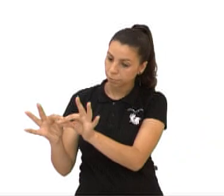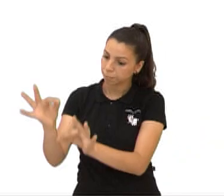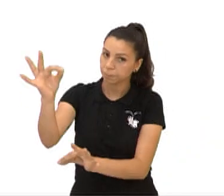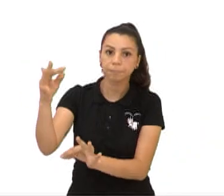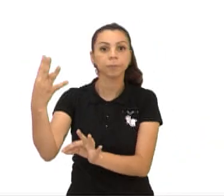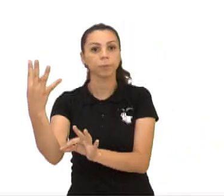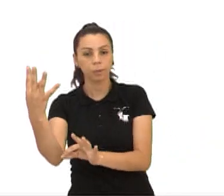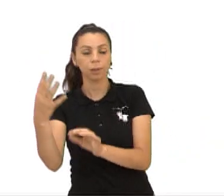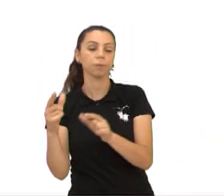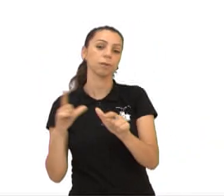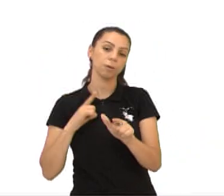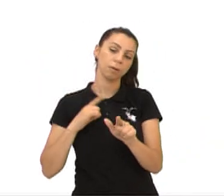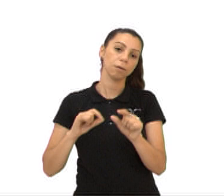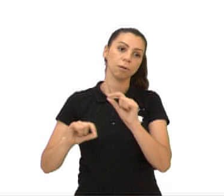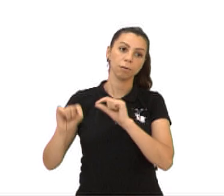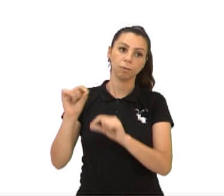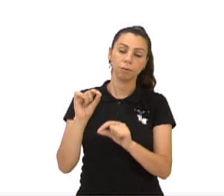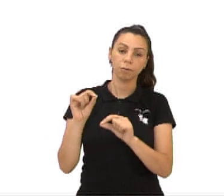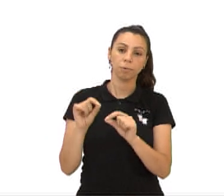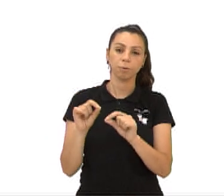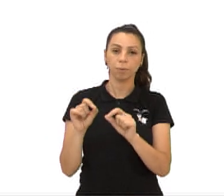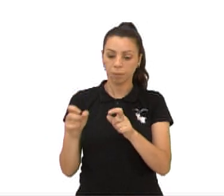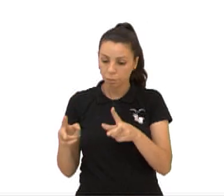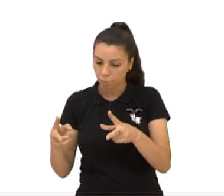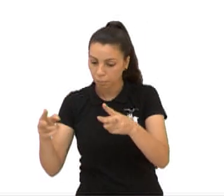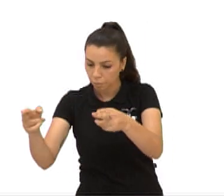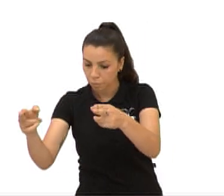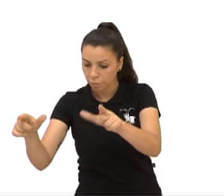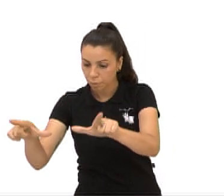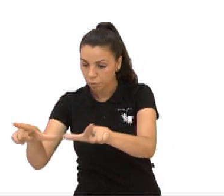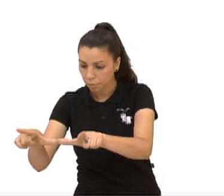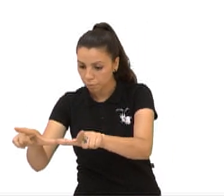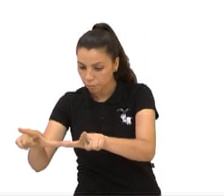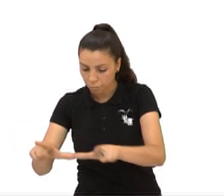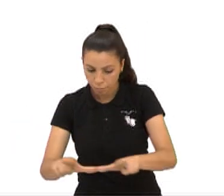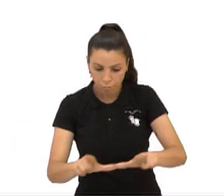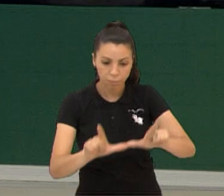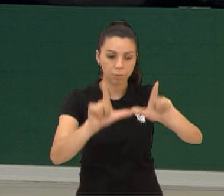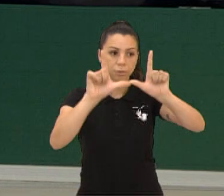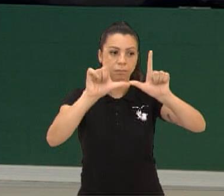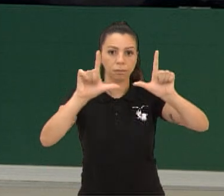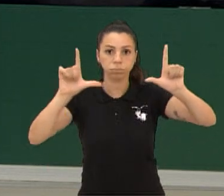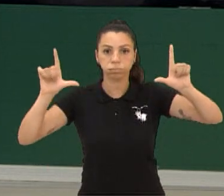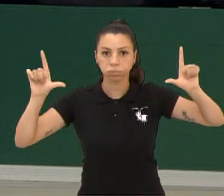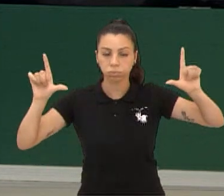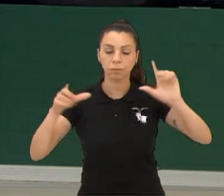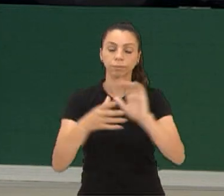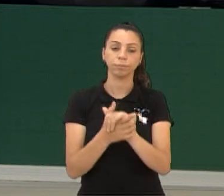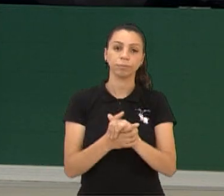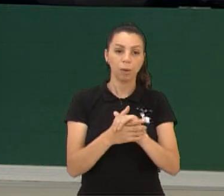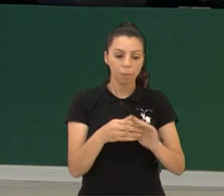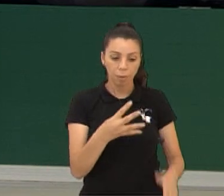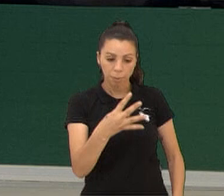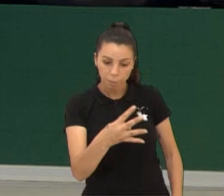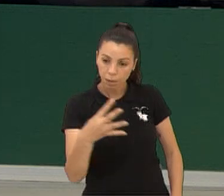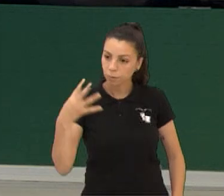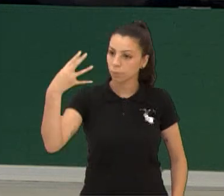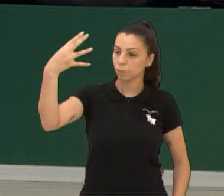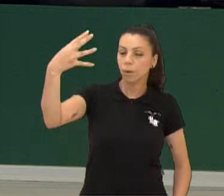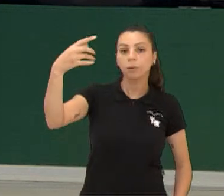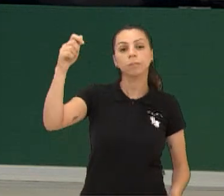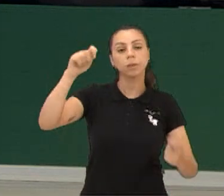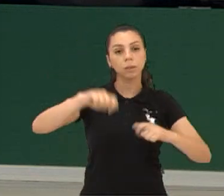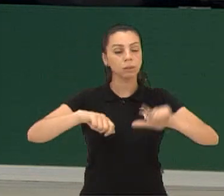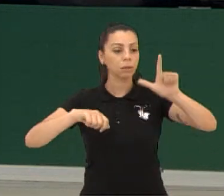4. Se é uma medida se é uma sala no formato de quadrado, eu sei que a área do quadrado eu vou fazer lado ao